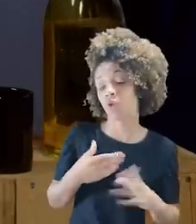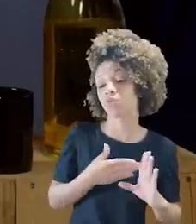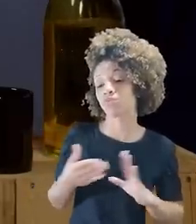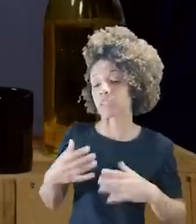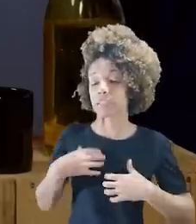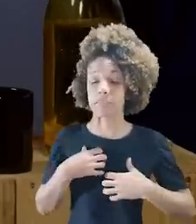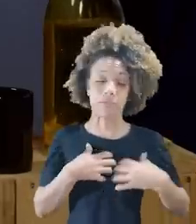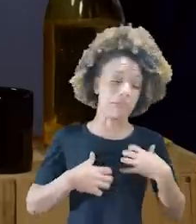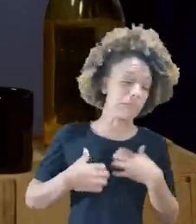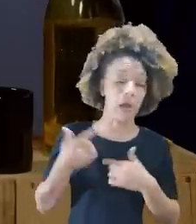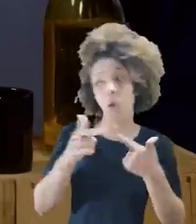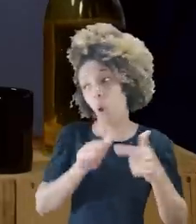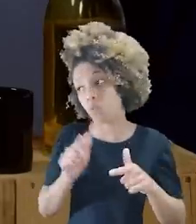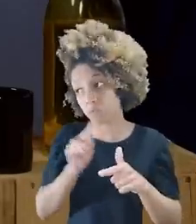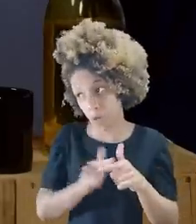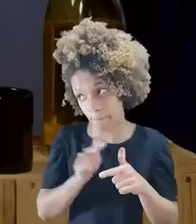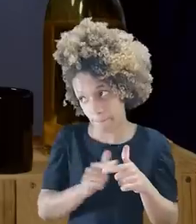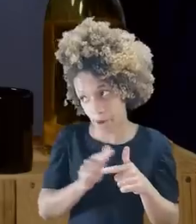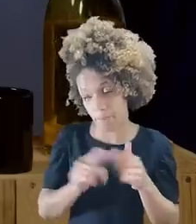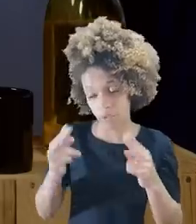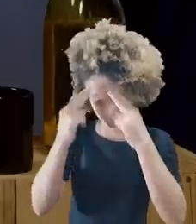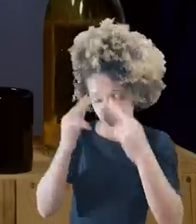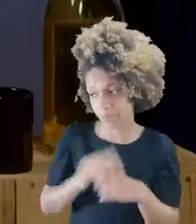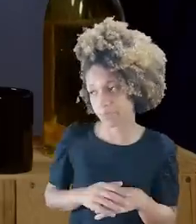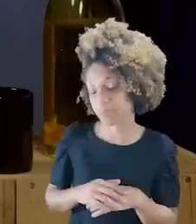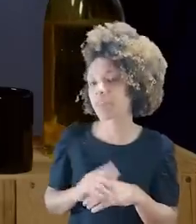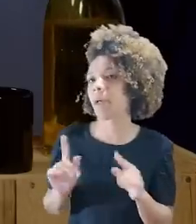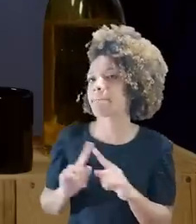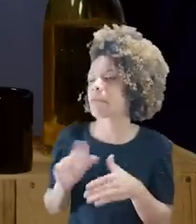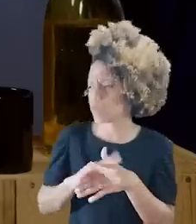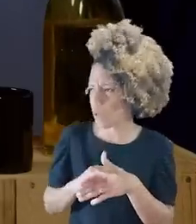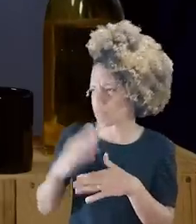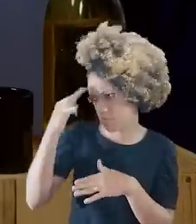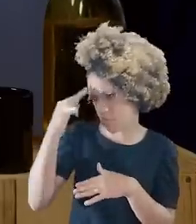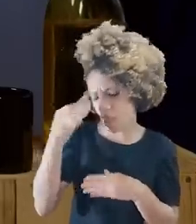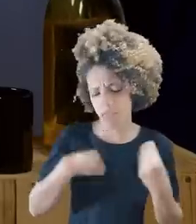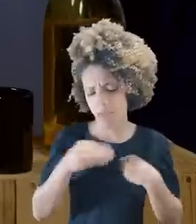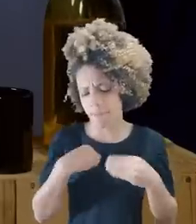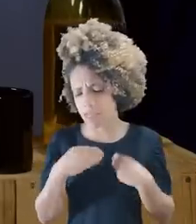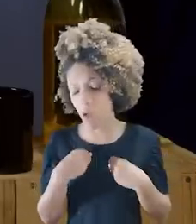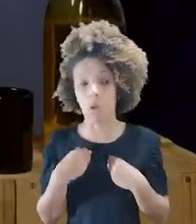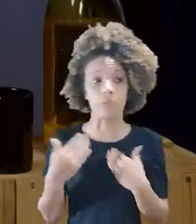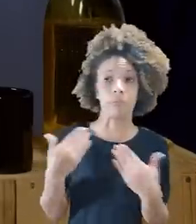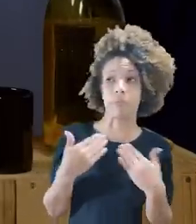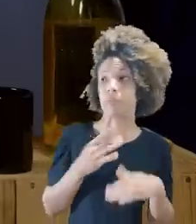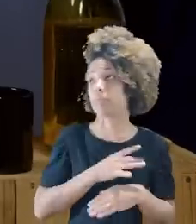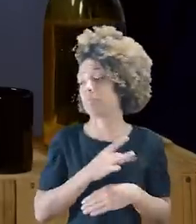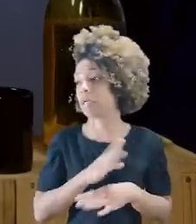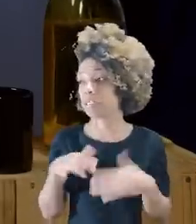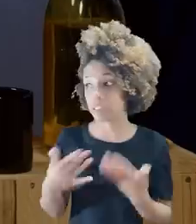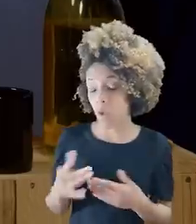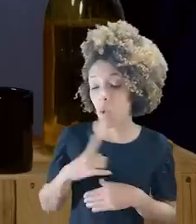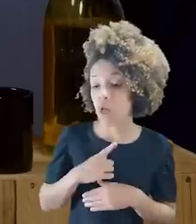frustração vai trazendo outros transtornos não transtornos mas doenças mesmo como depressão síndrome do pânico então quando a